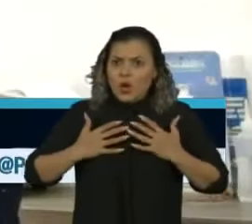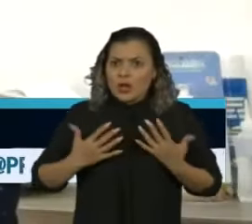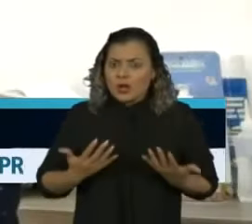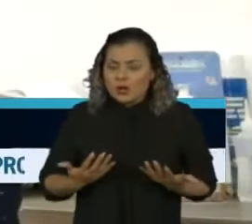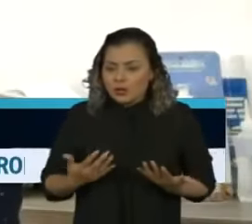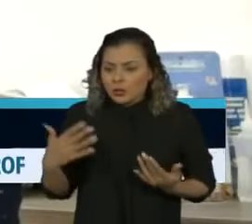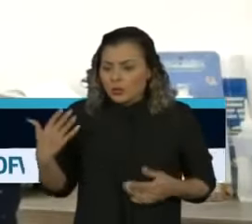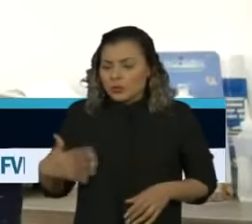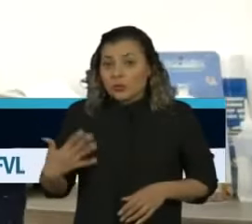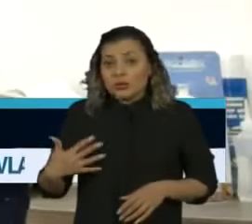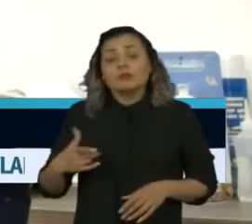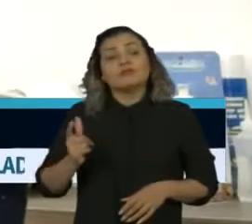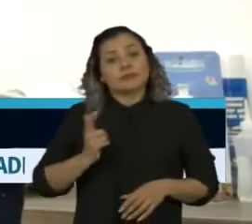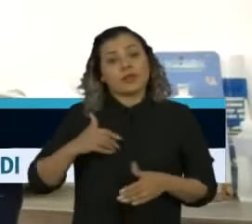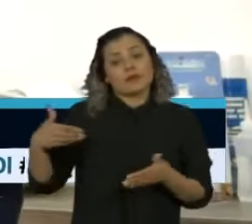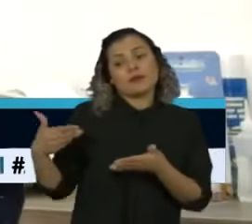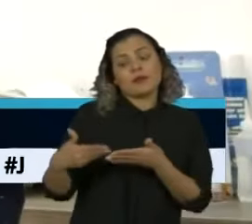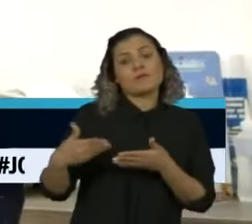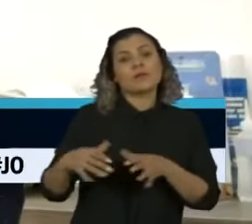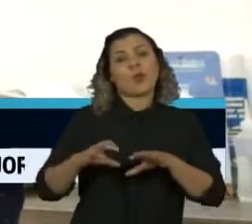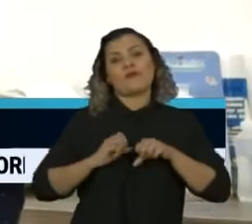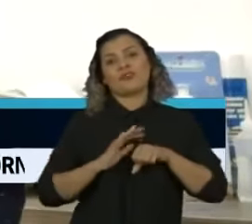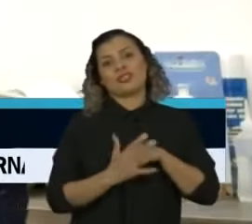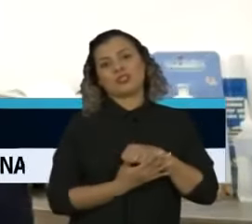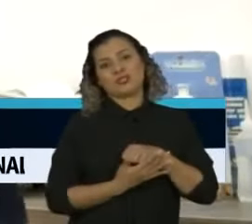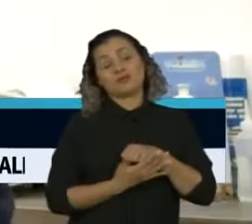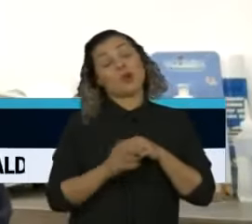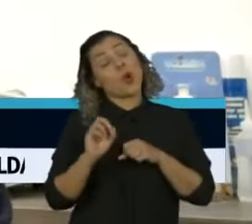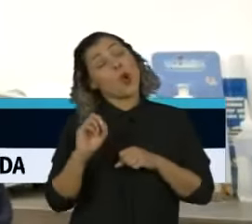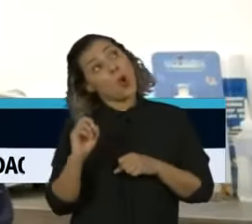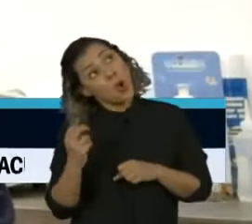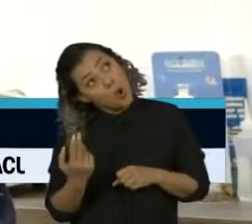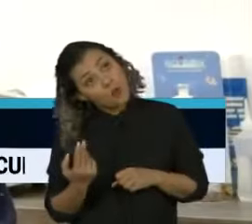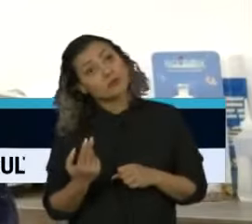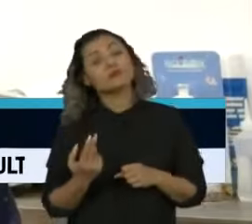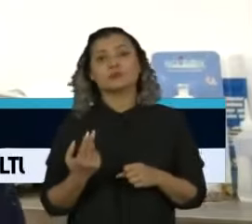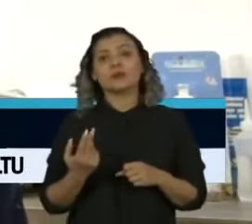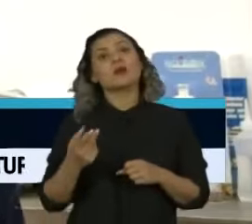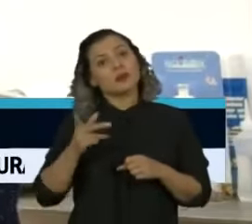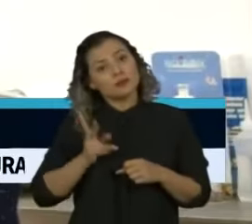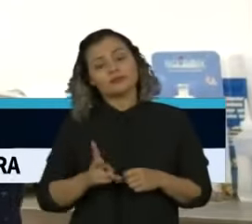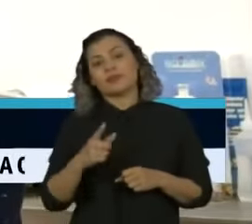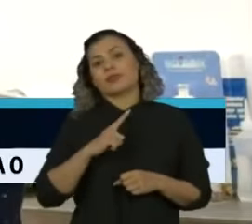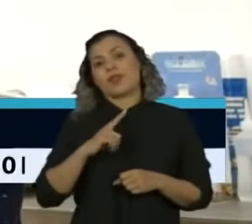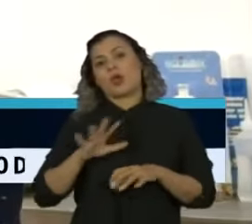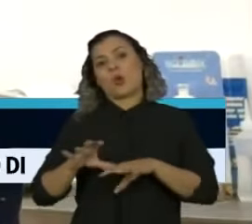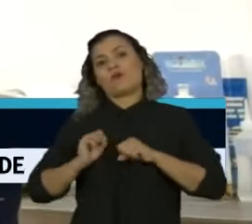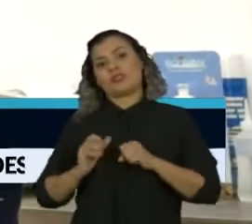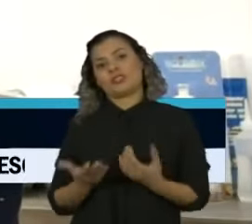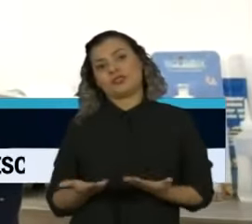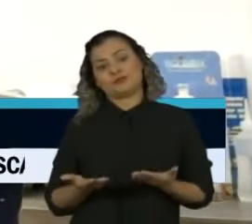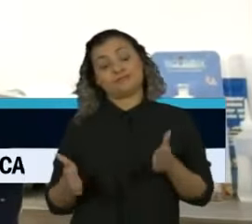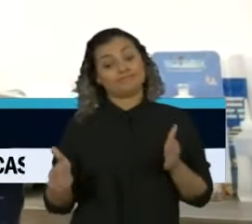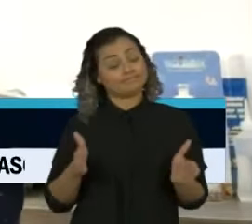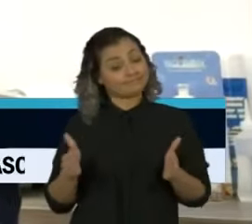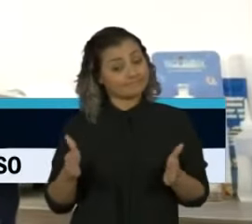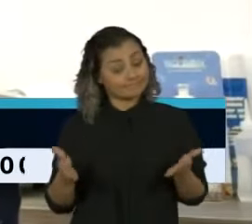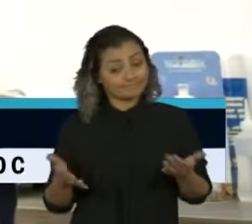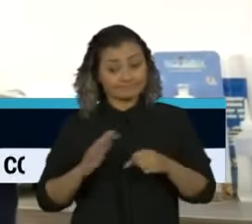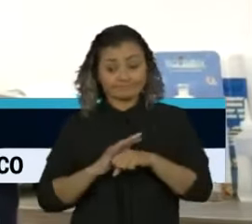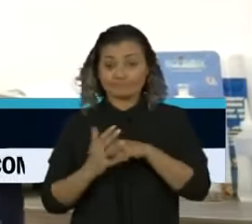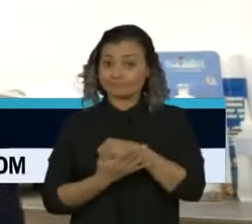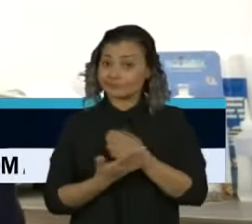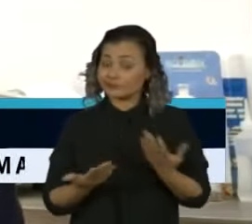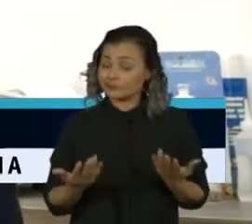multissistêmica tiveram recentemente a Covid ou estão no quadro vigente de Covid, de uma infecção pelo coronavírus. Então,